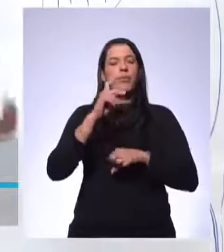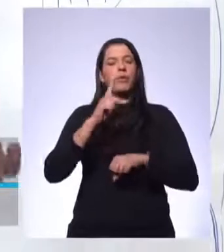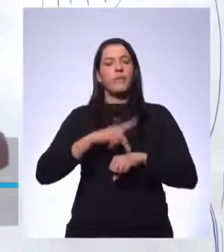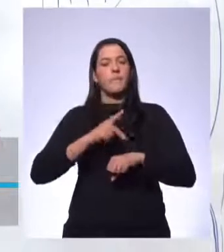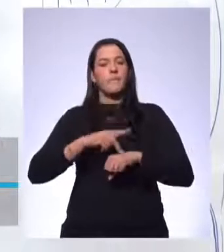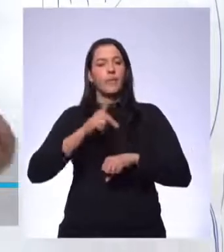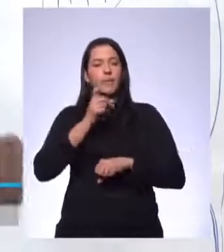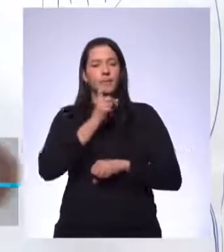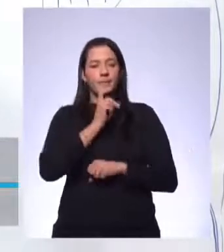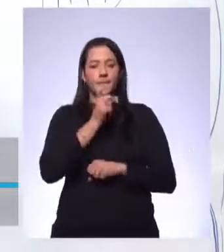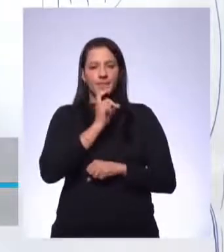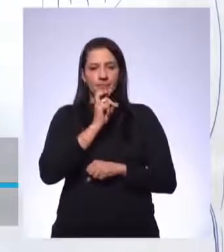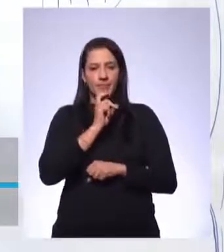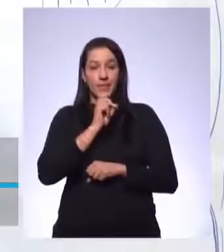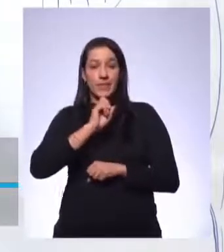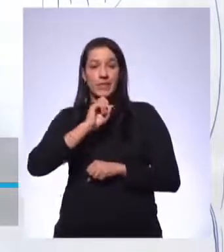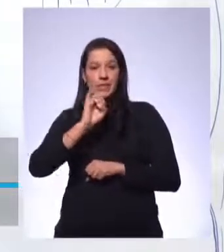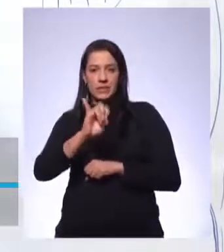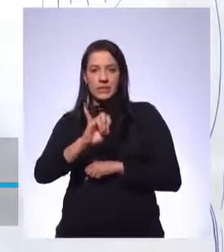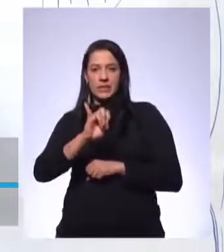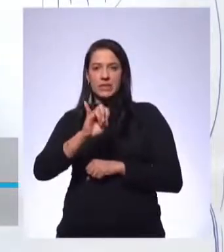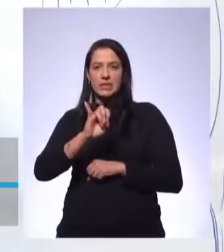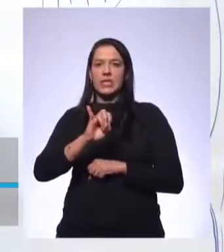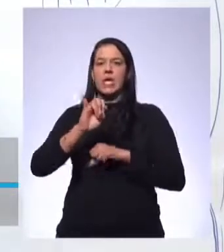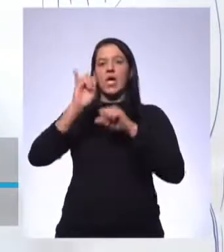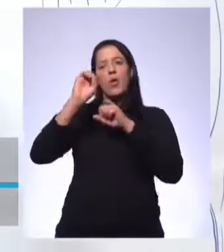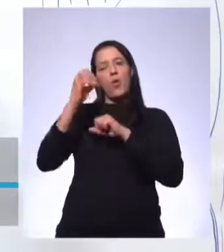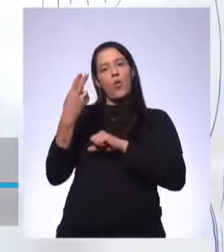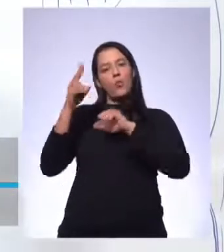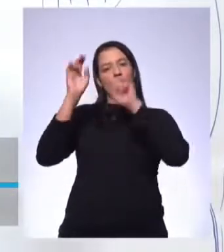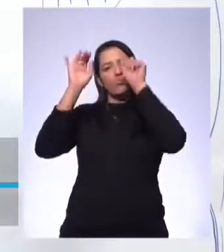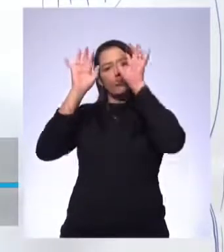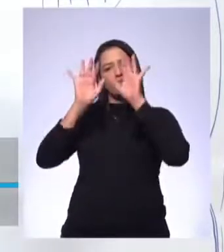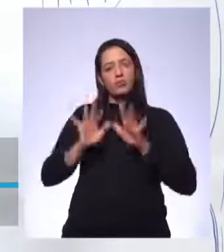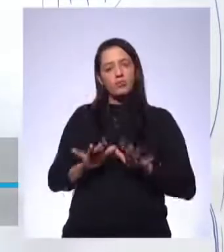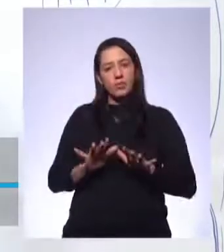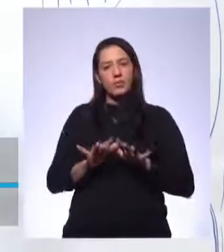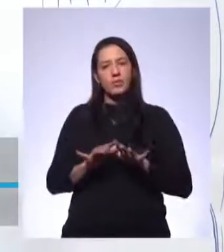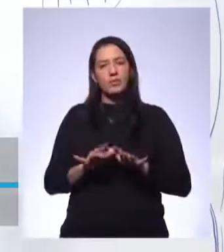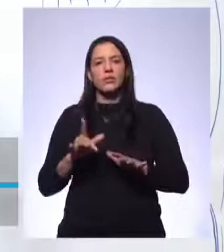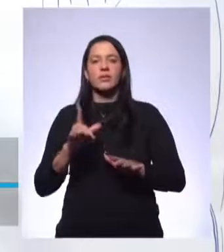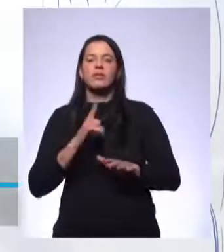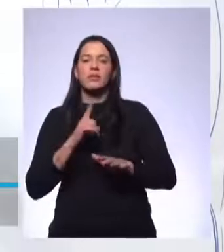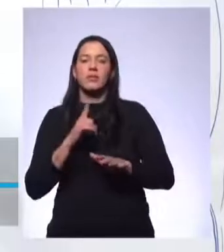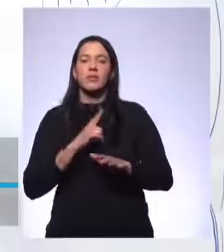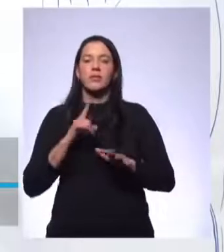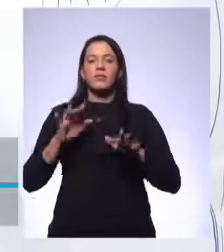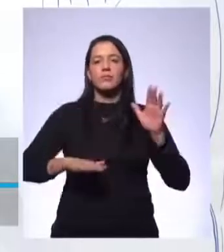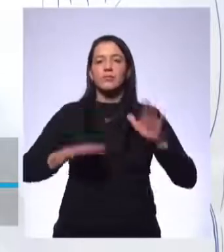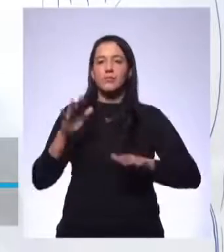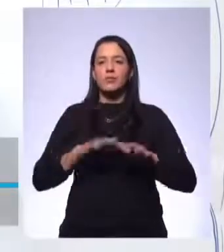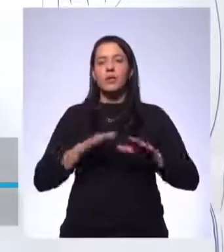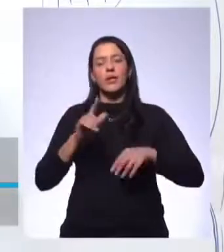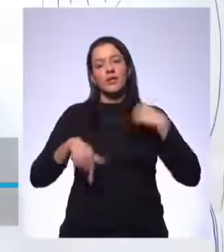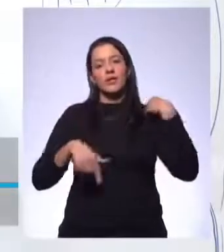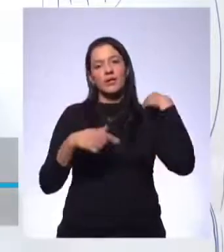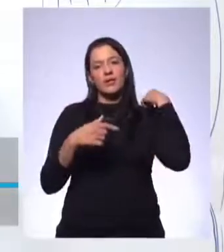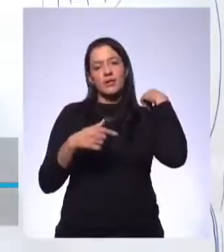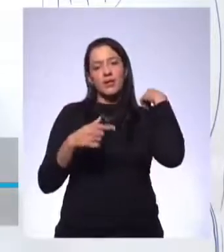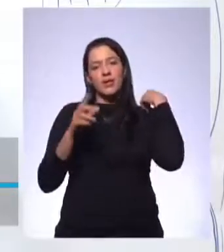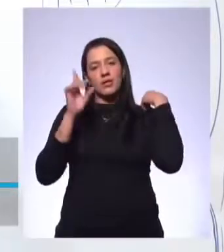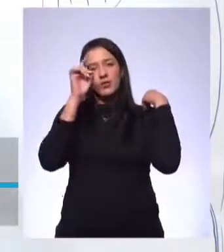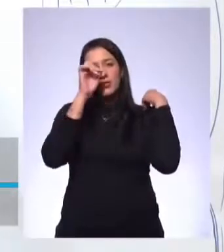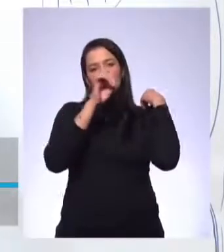Caso contrário, ela cai na forma de neve. Então tem umas condições específicas para nevar. Por isso que é tão difícil nevar nos